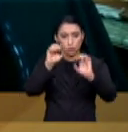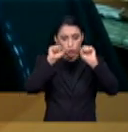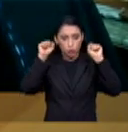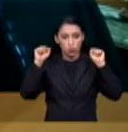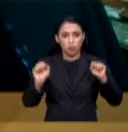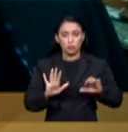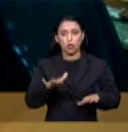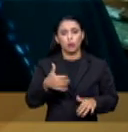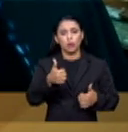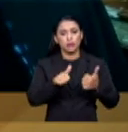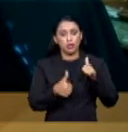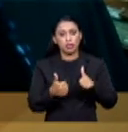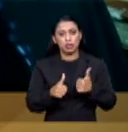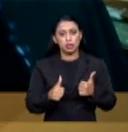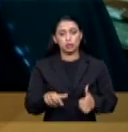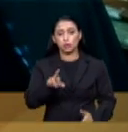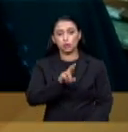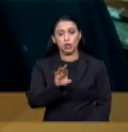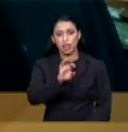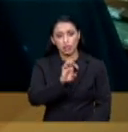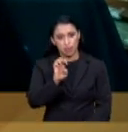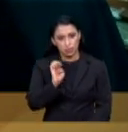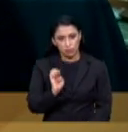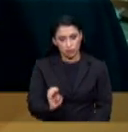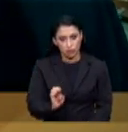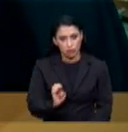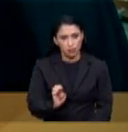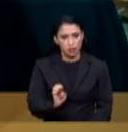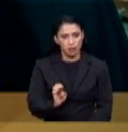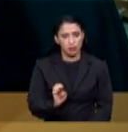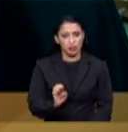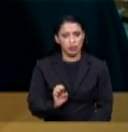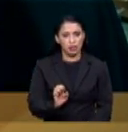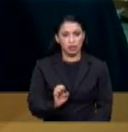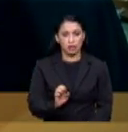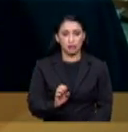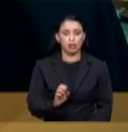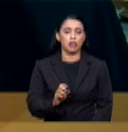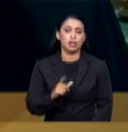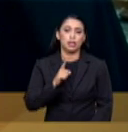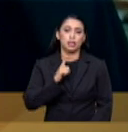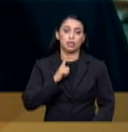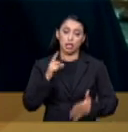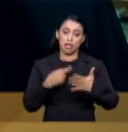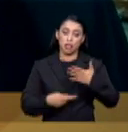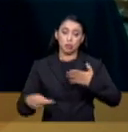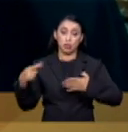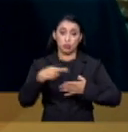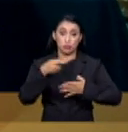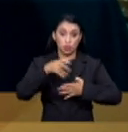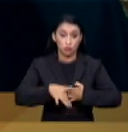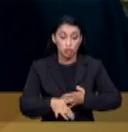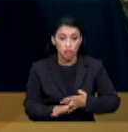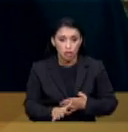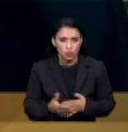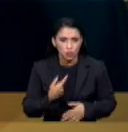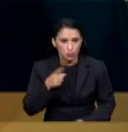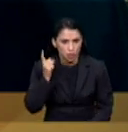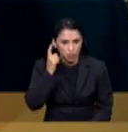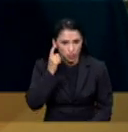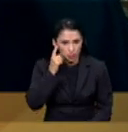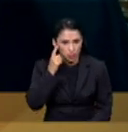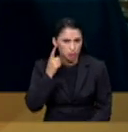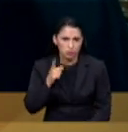a um recurso extraordinário no qual admitida a repercussão geral. E penso que